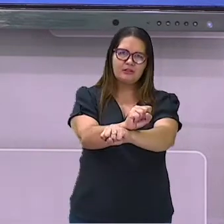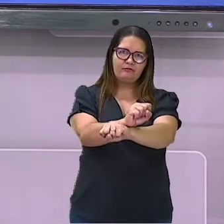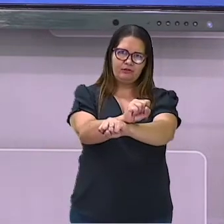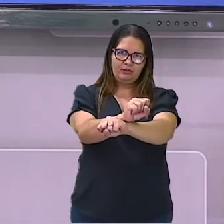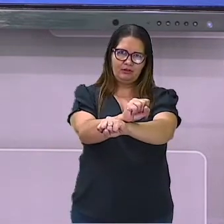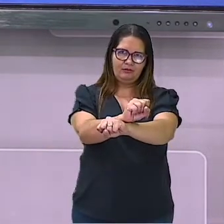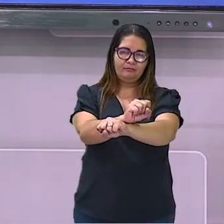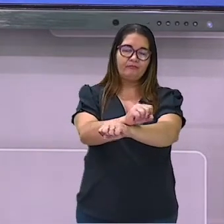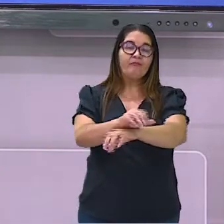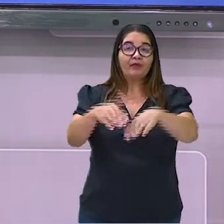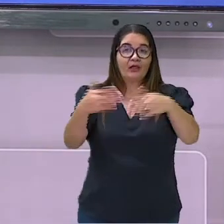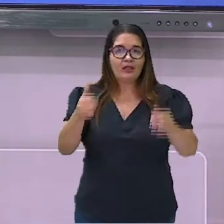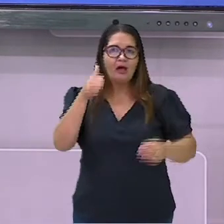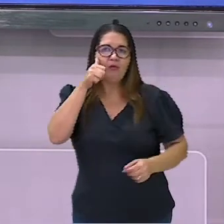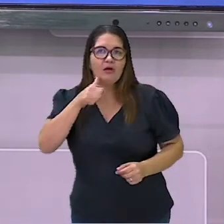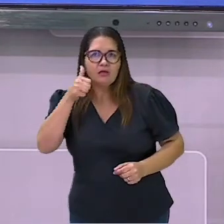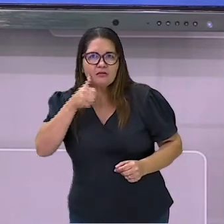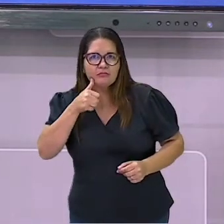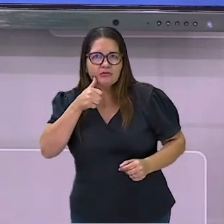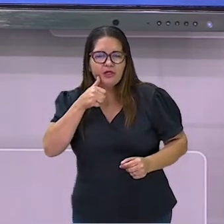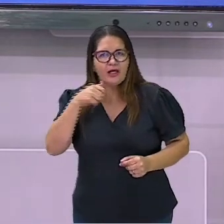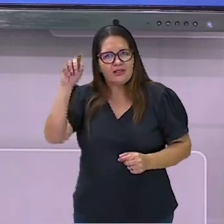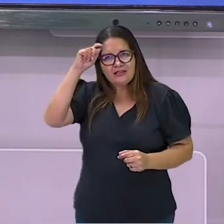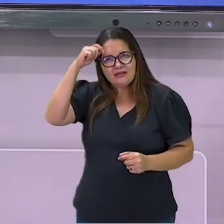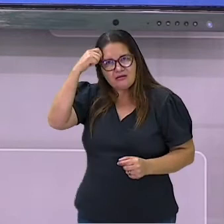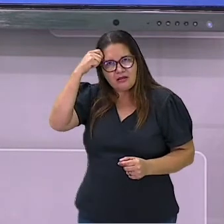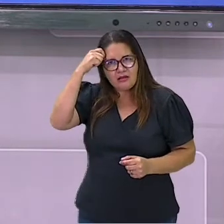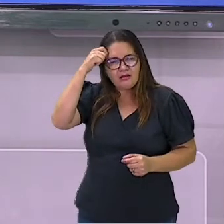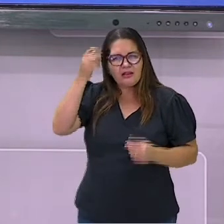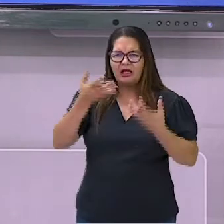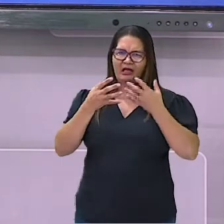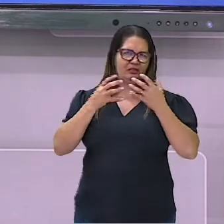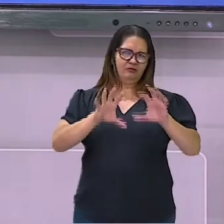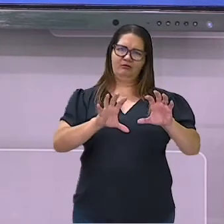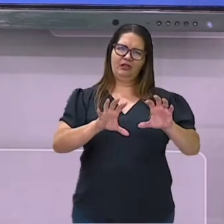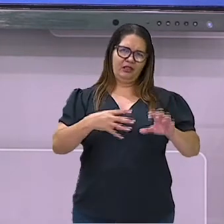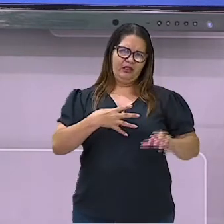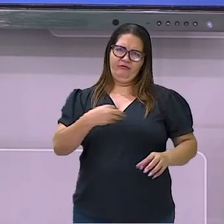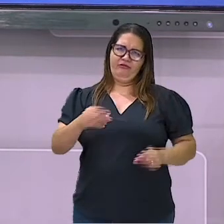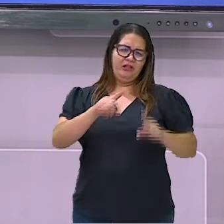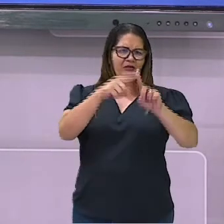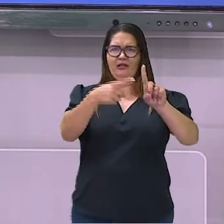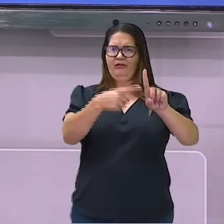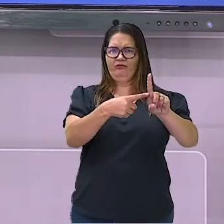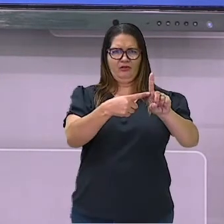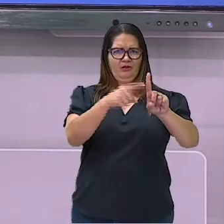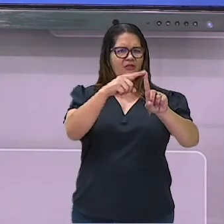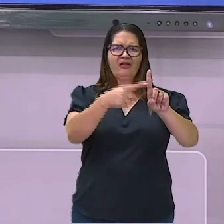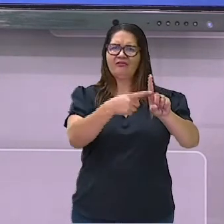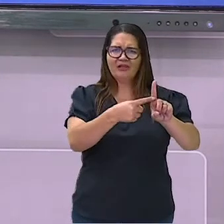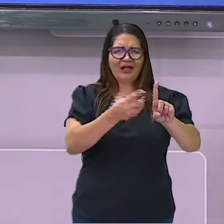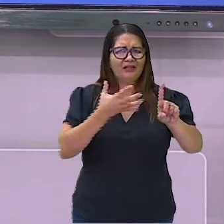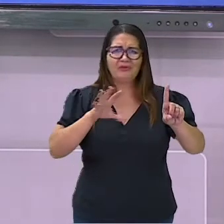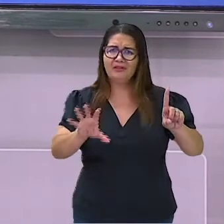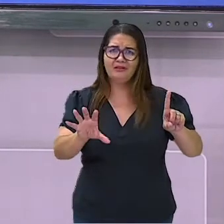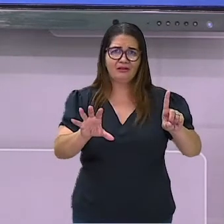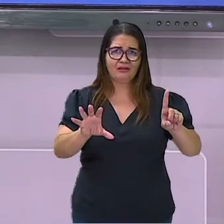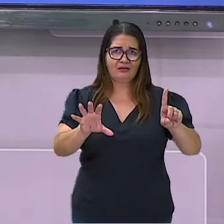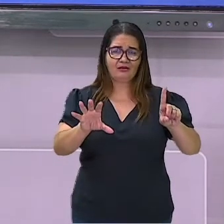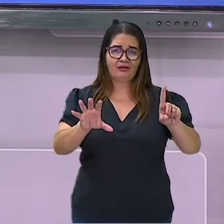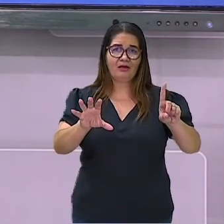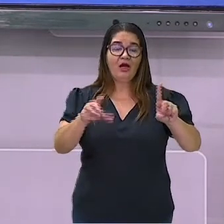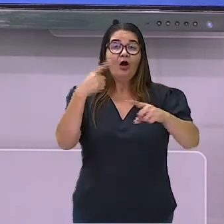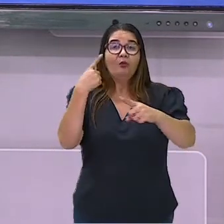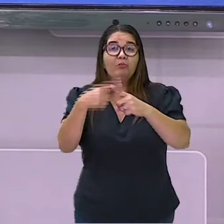assassinando feitores, capitães do mato e familiares do senhor de engenho. Outra forma de